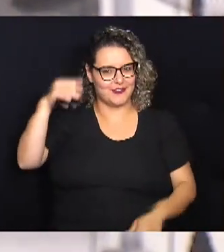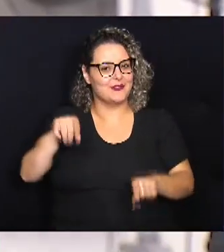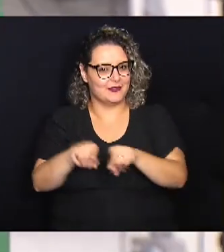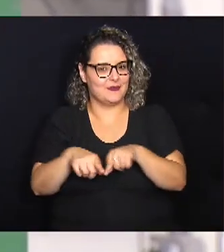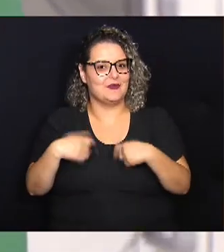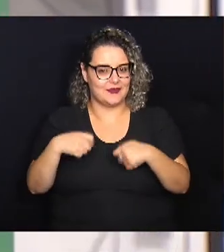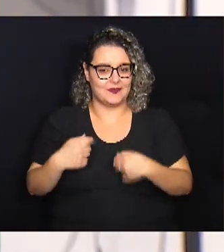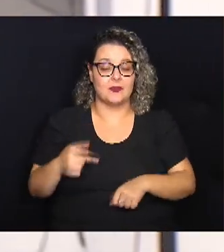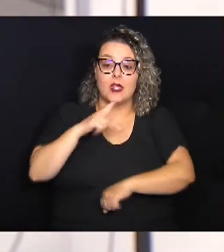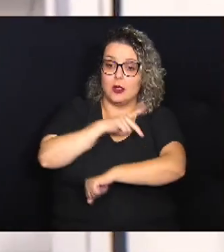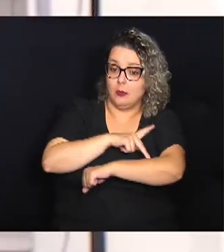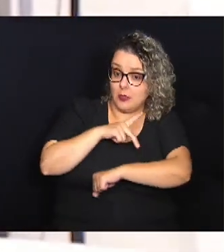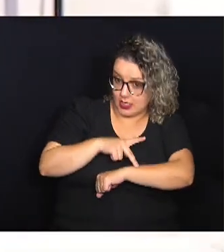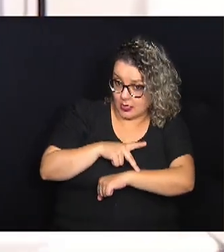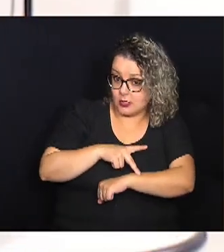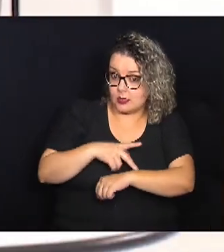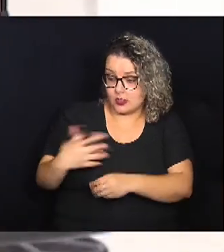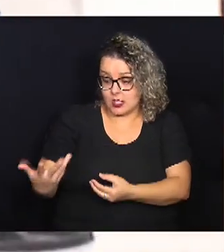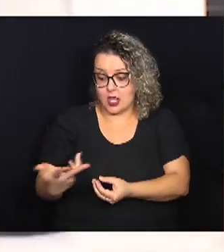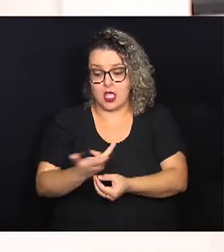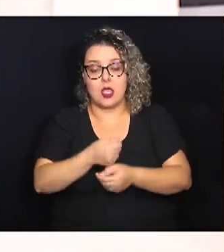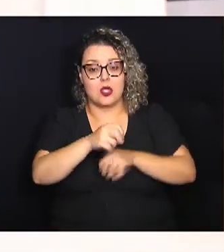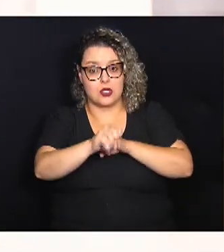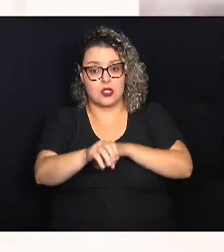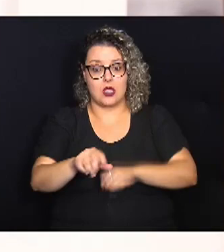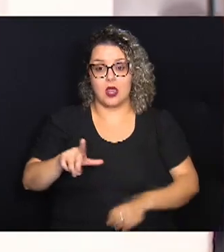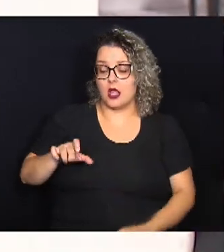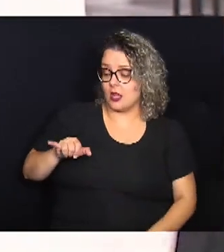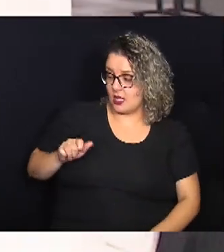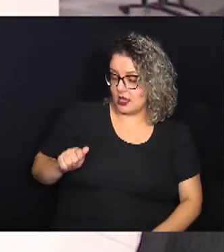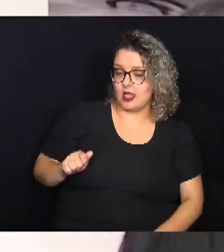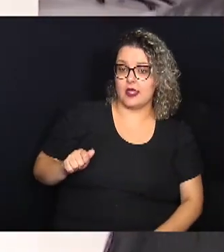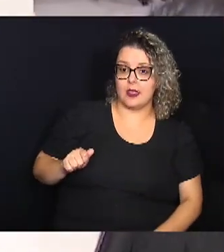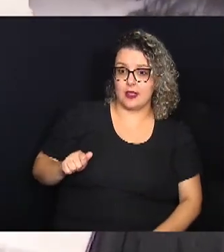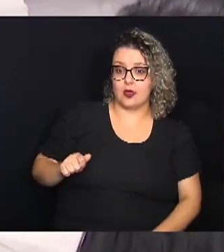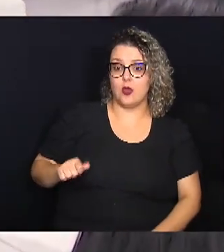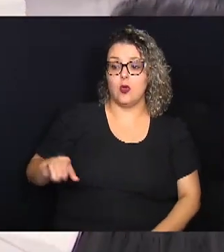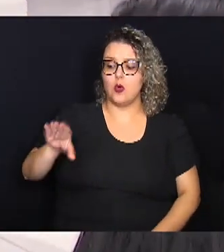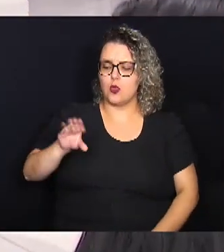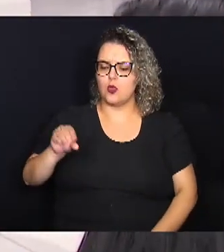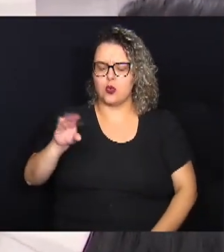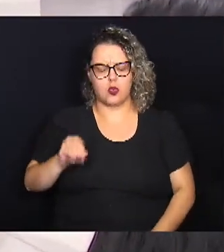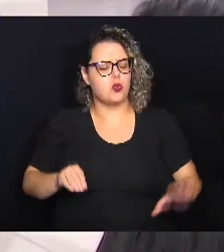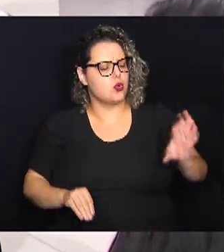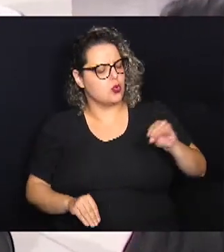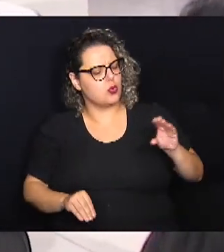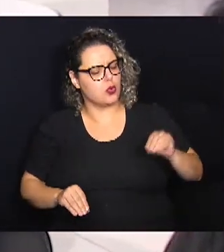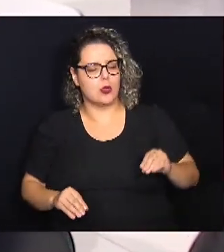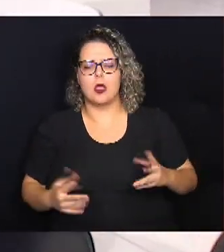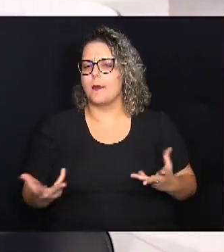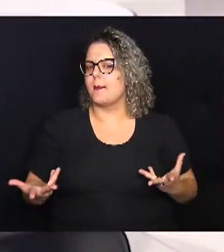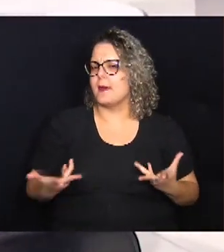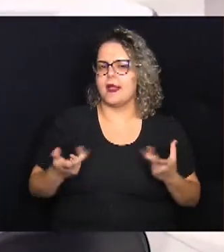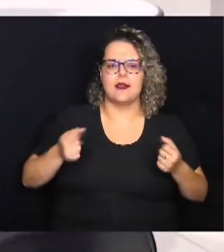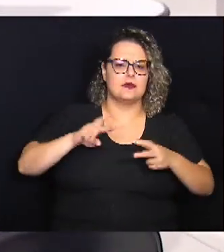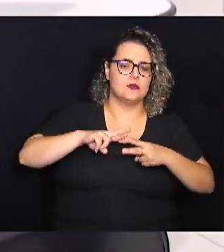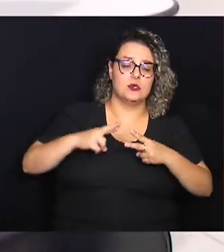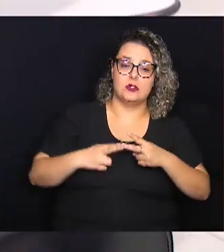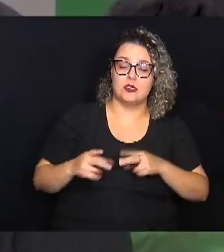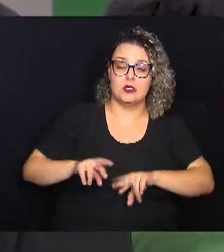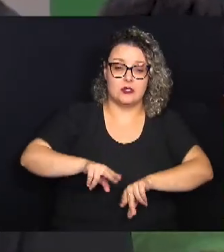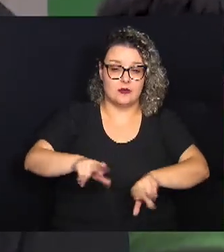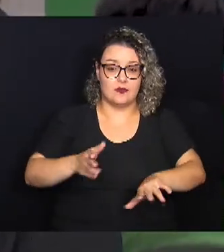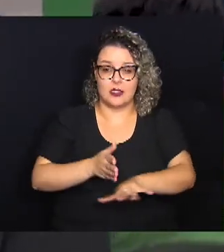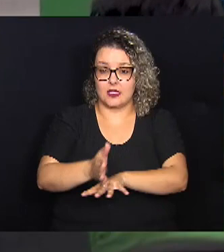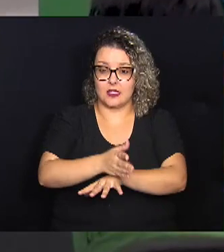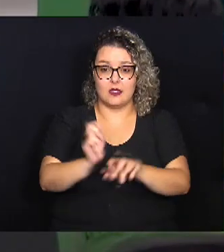Para a pedagoga e arte educadora Leia Simeone, o fantoche é um recurso rico em múltiplas